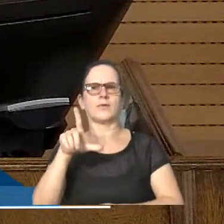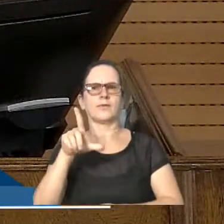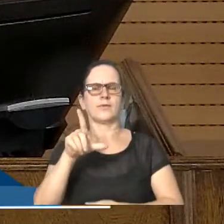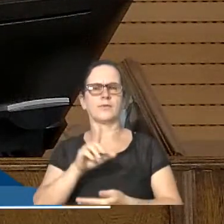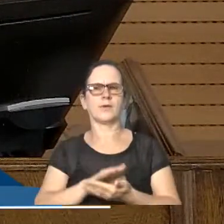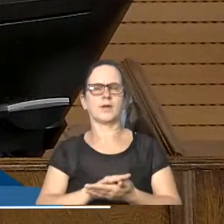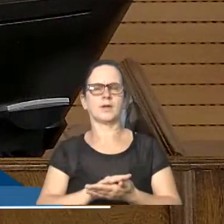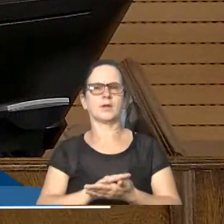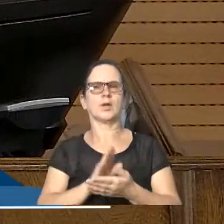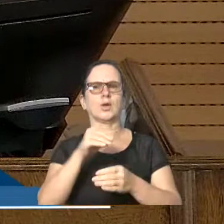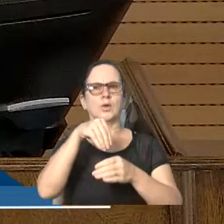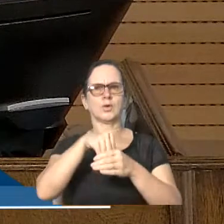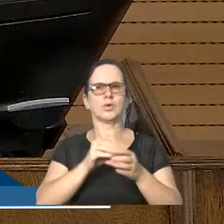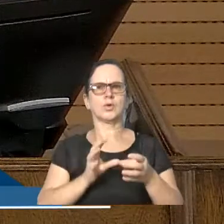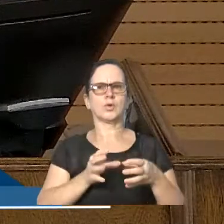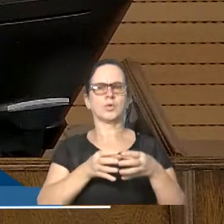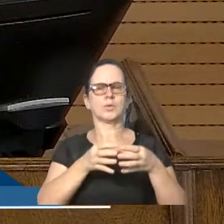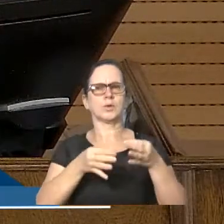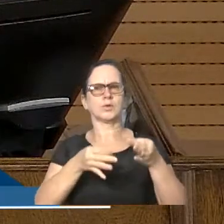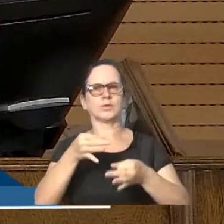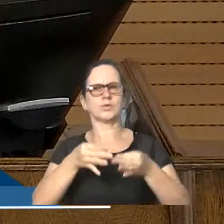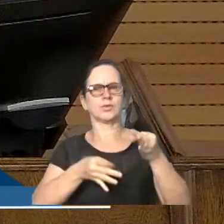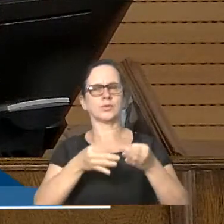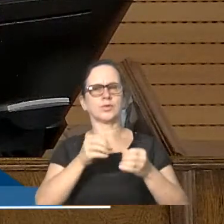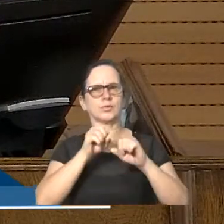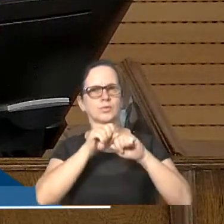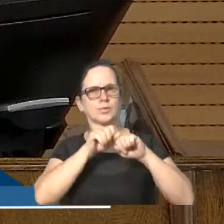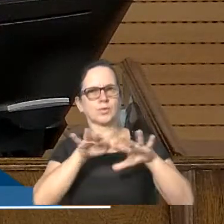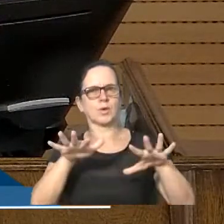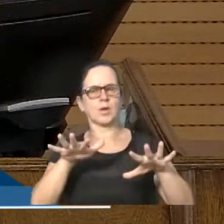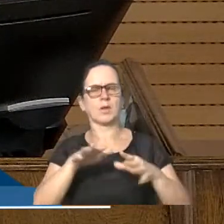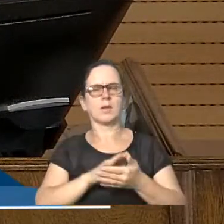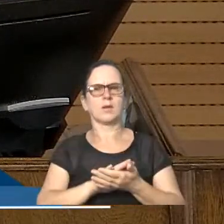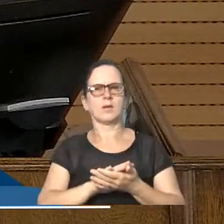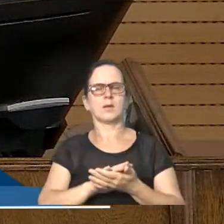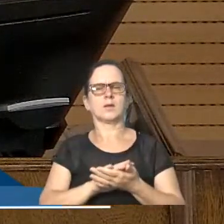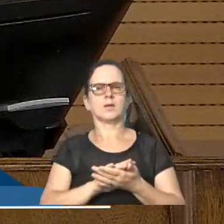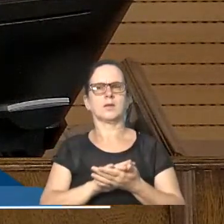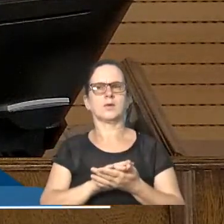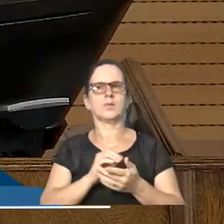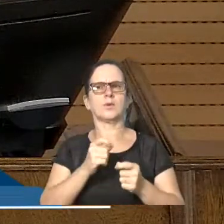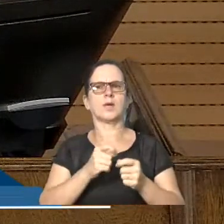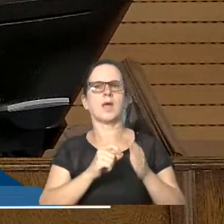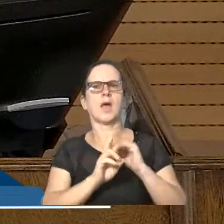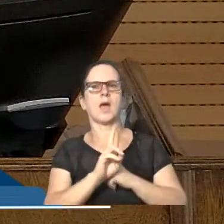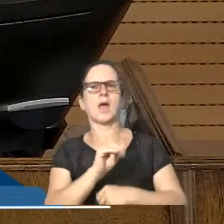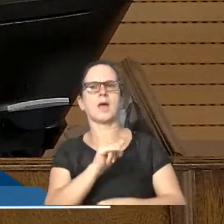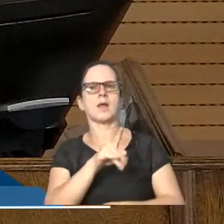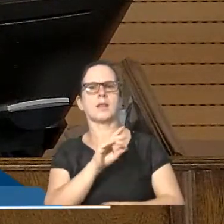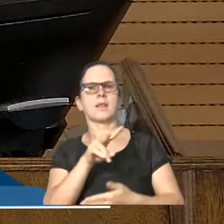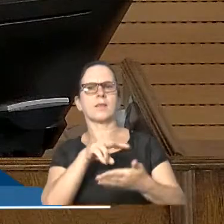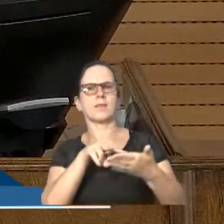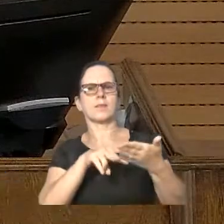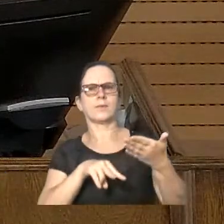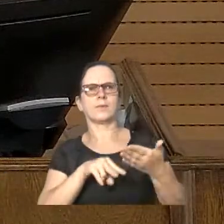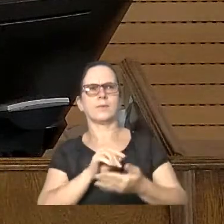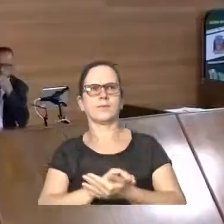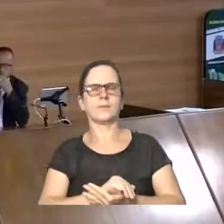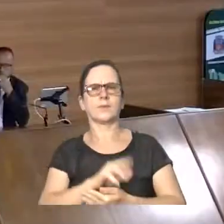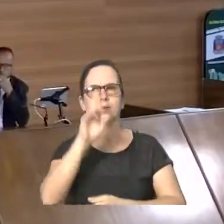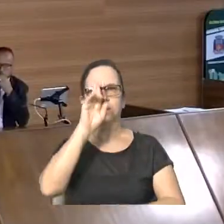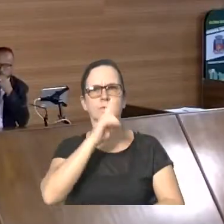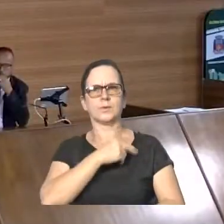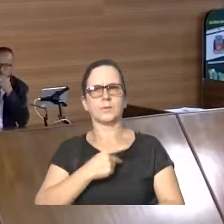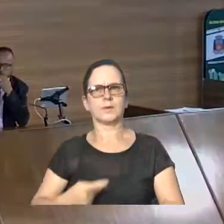Vilar, membro da Comissão de Justiça e Redação, para declarar e justificar sua restrição à presente propositura. Senhor